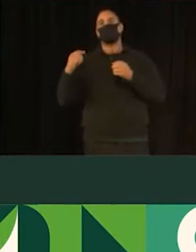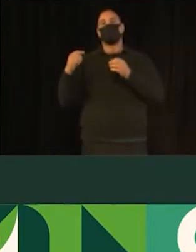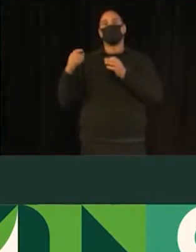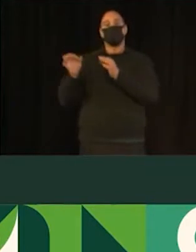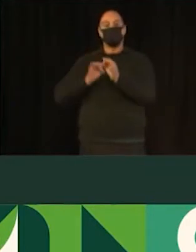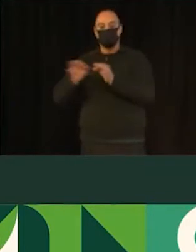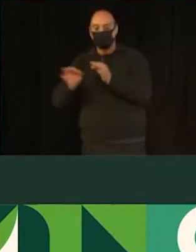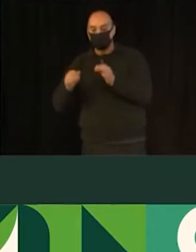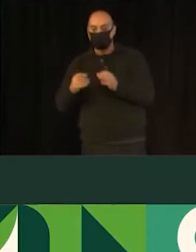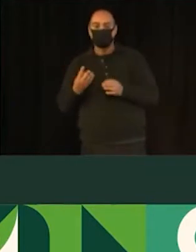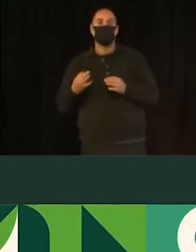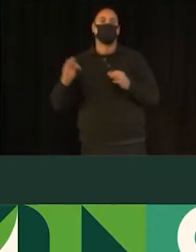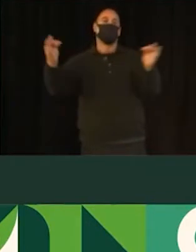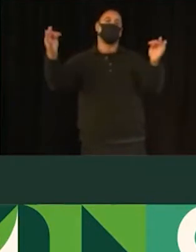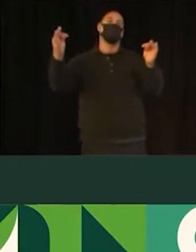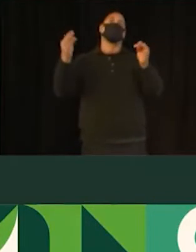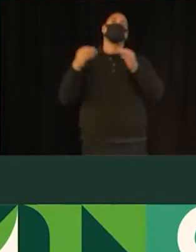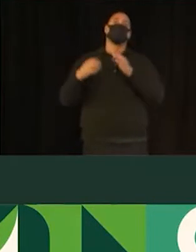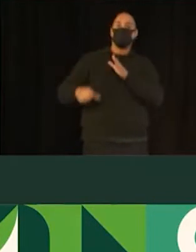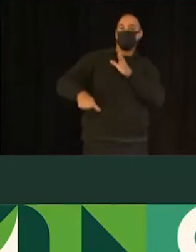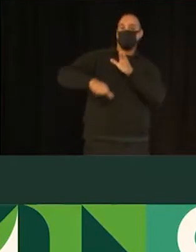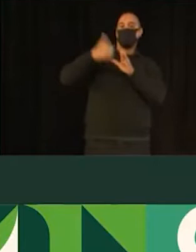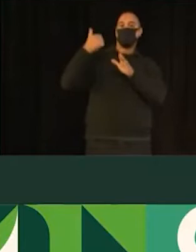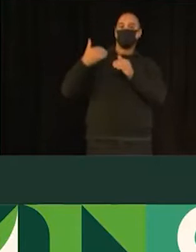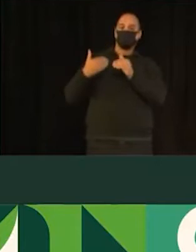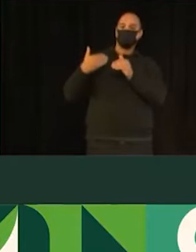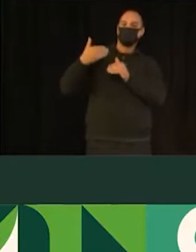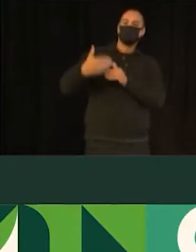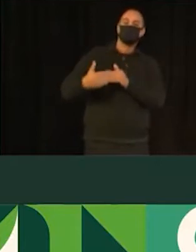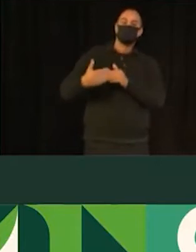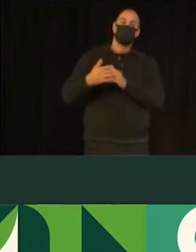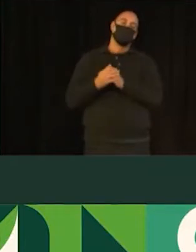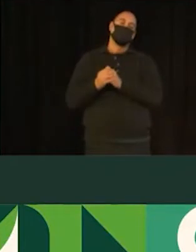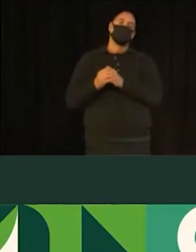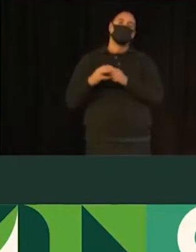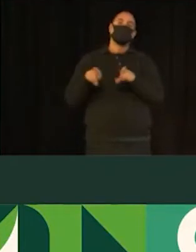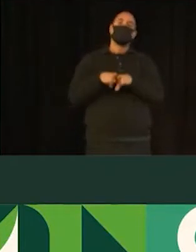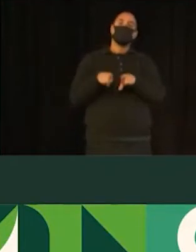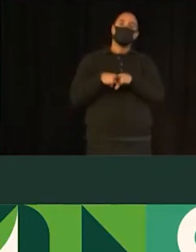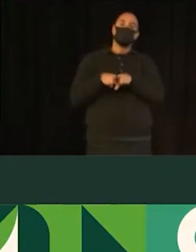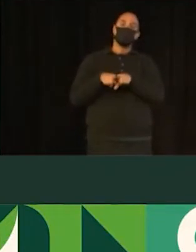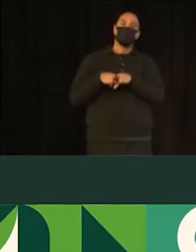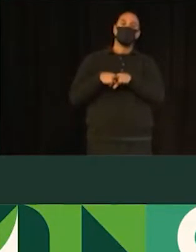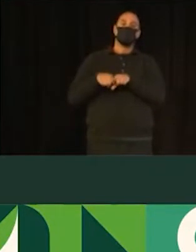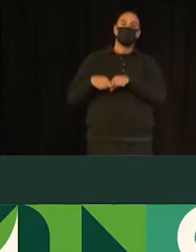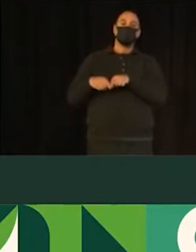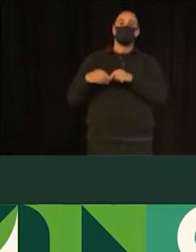projetos executivos da primeira fase e todos os projetos executivos da segunda fase.